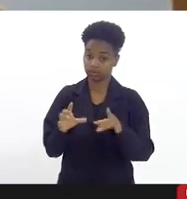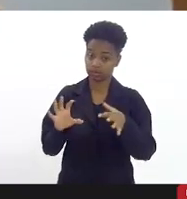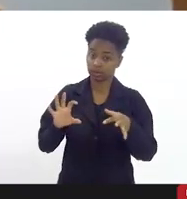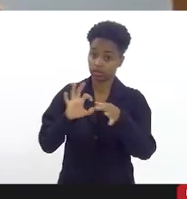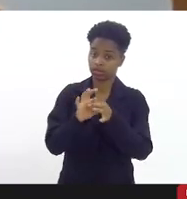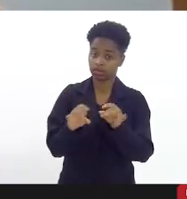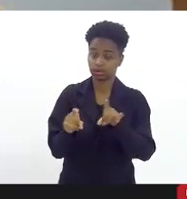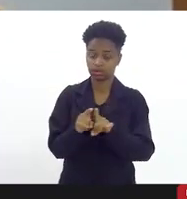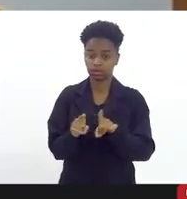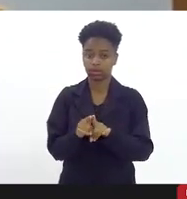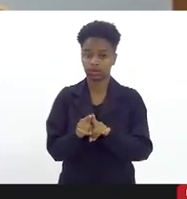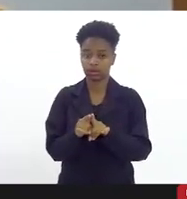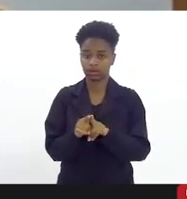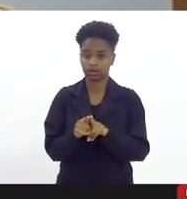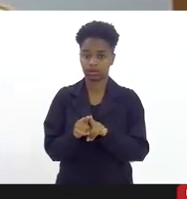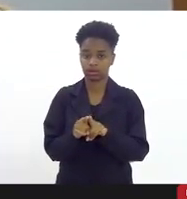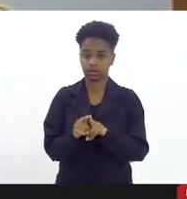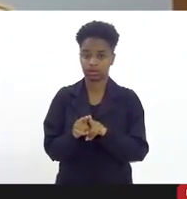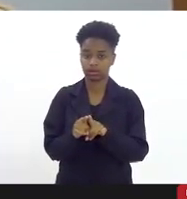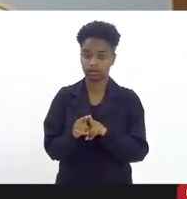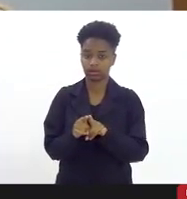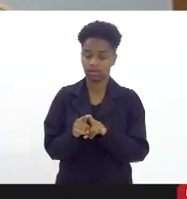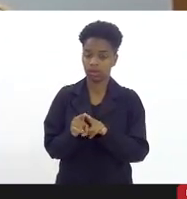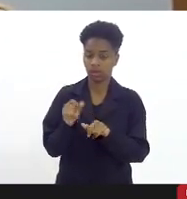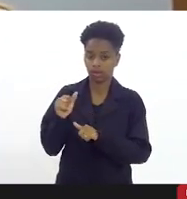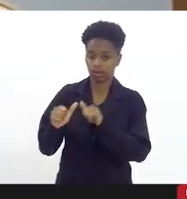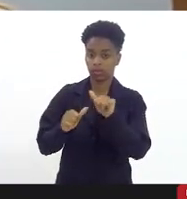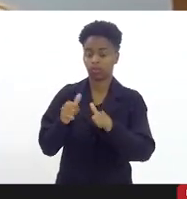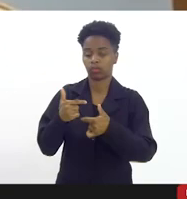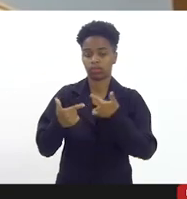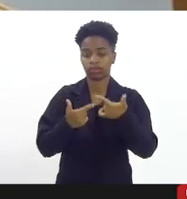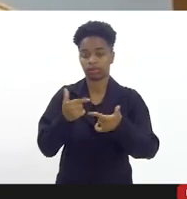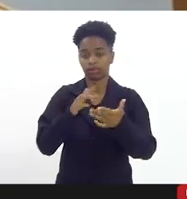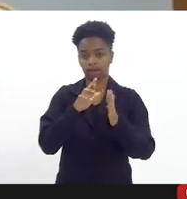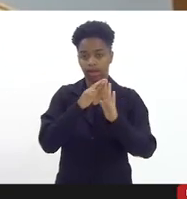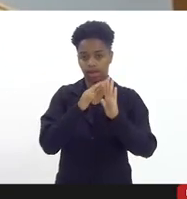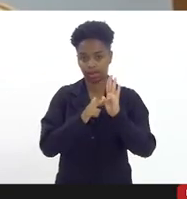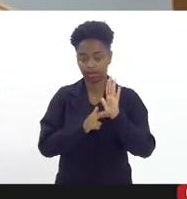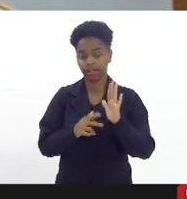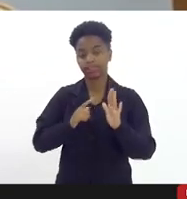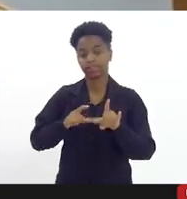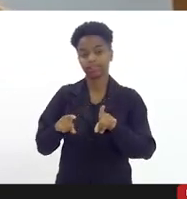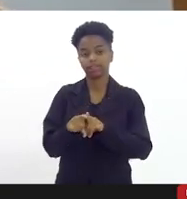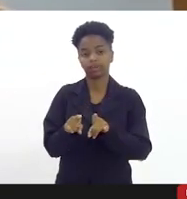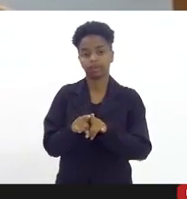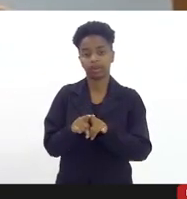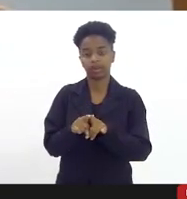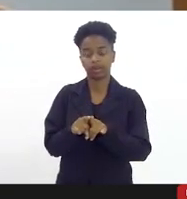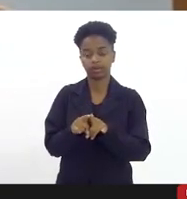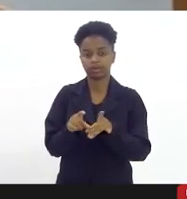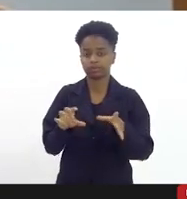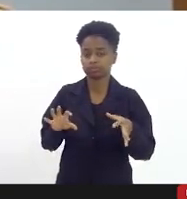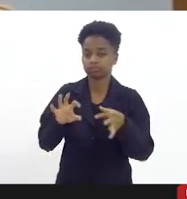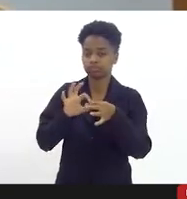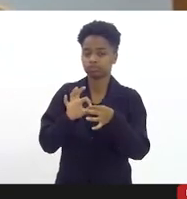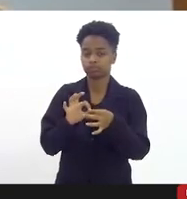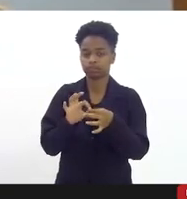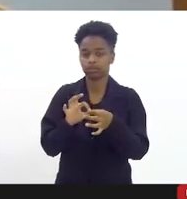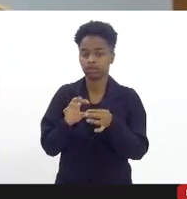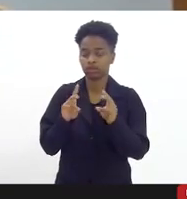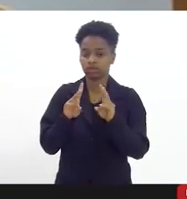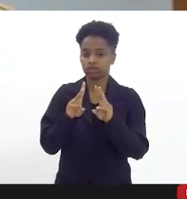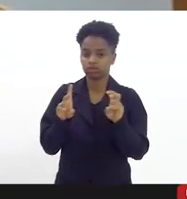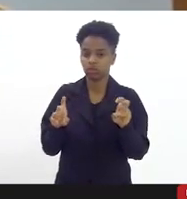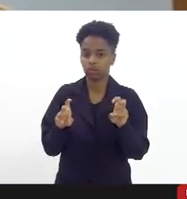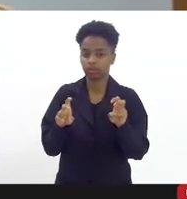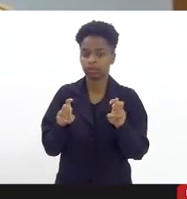reforma a reforma a reforma trabalhista nós tivemos também as questões que envolvem a